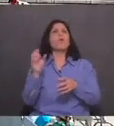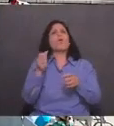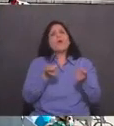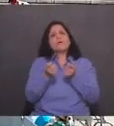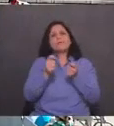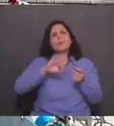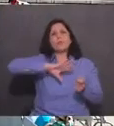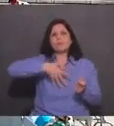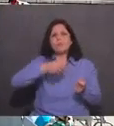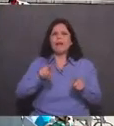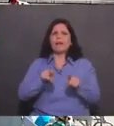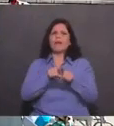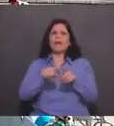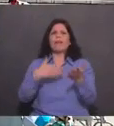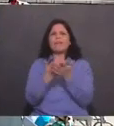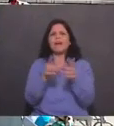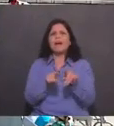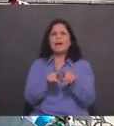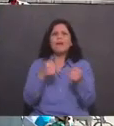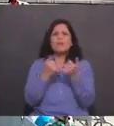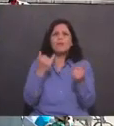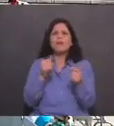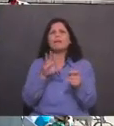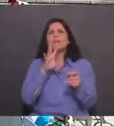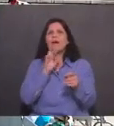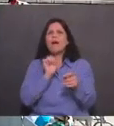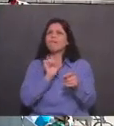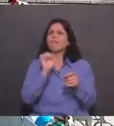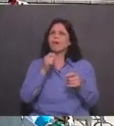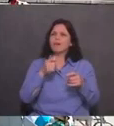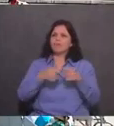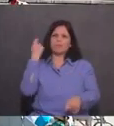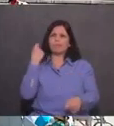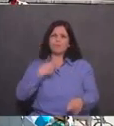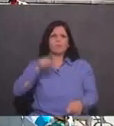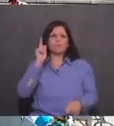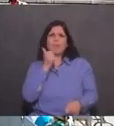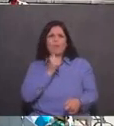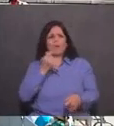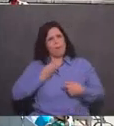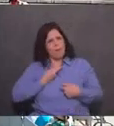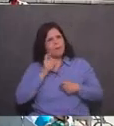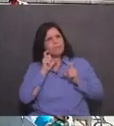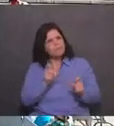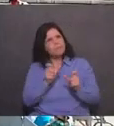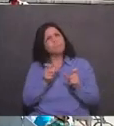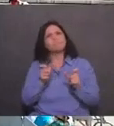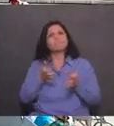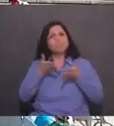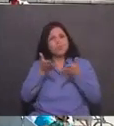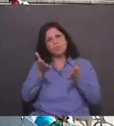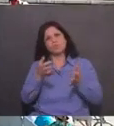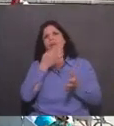nunca corresponde ao sentido materno do amor, que esse vai sempre até ao